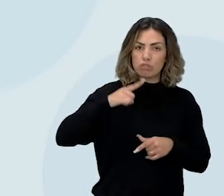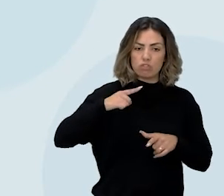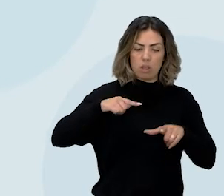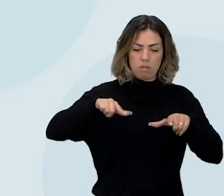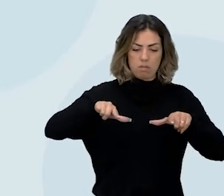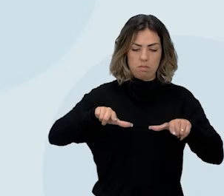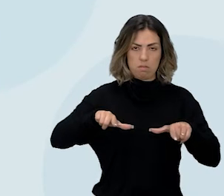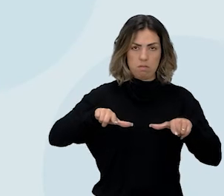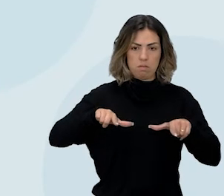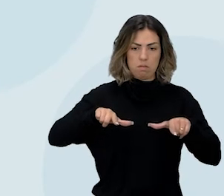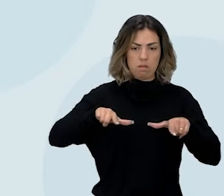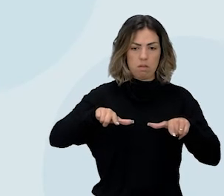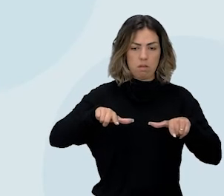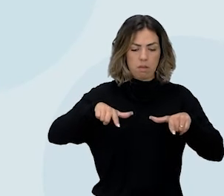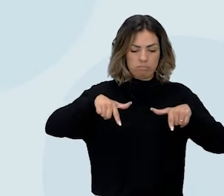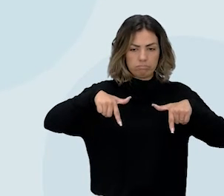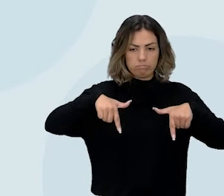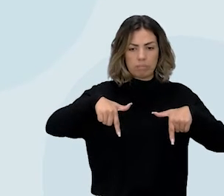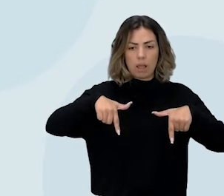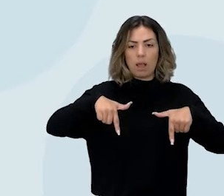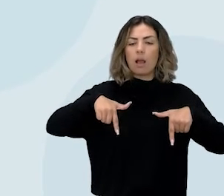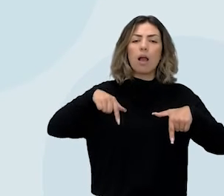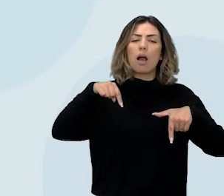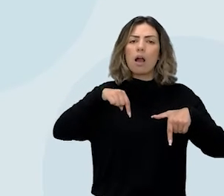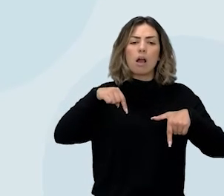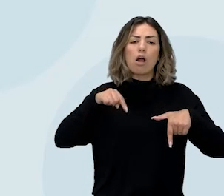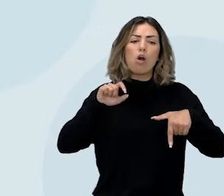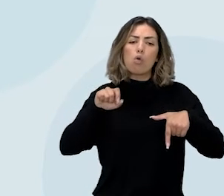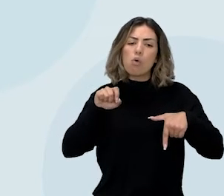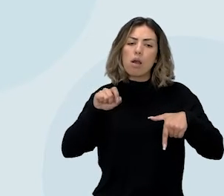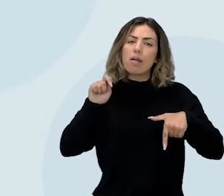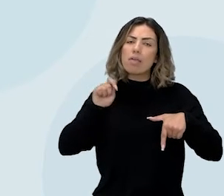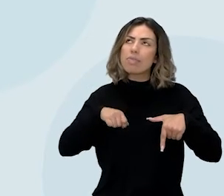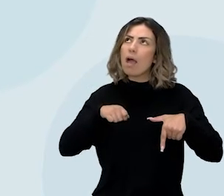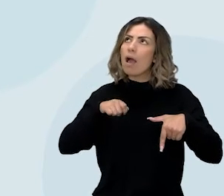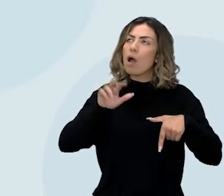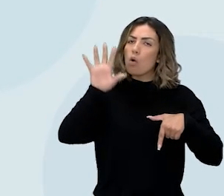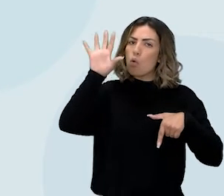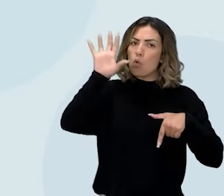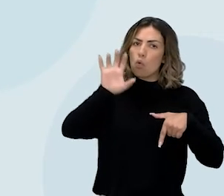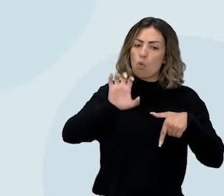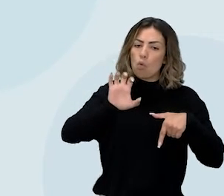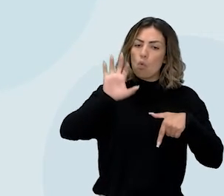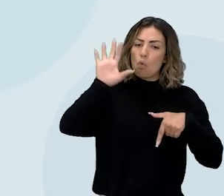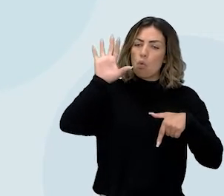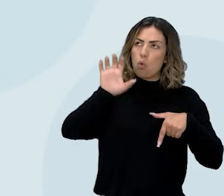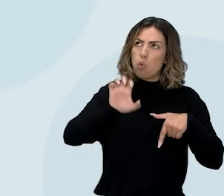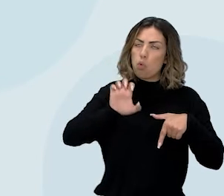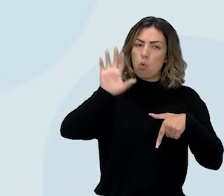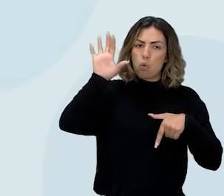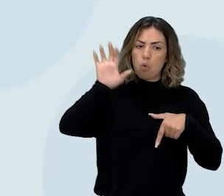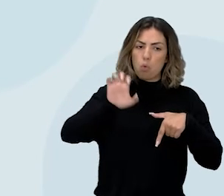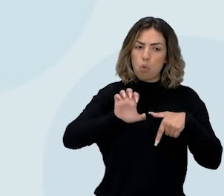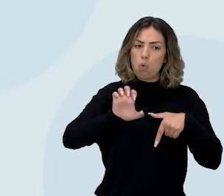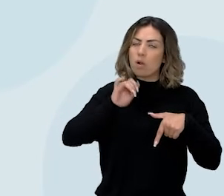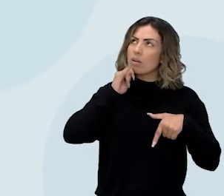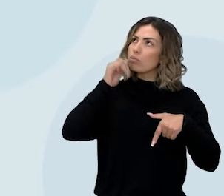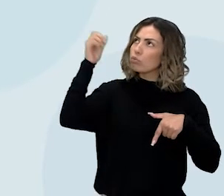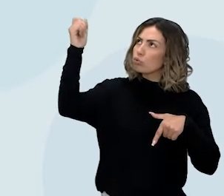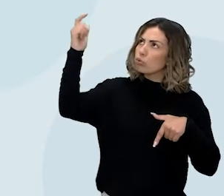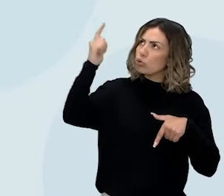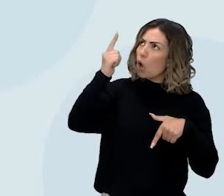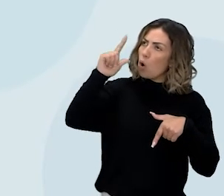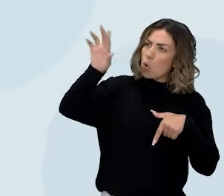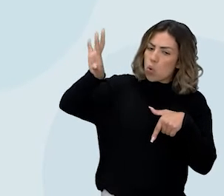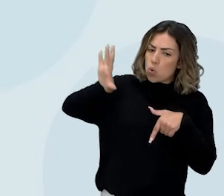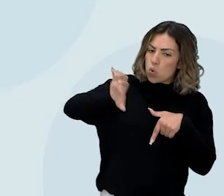que é um lugar onde a gente faz essa transformação, né, de energia luminosa, que é a luz